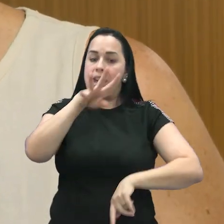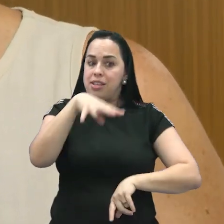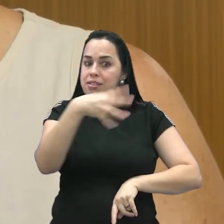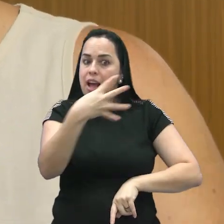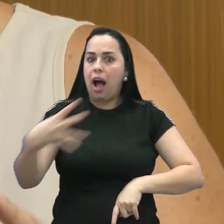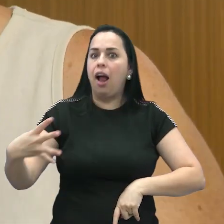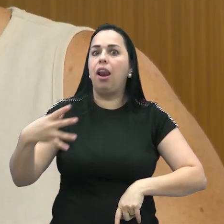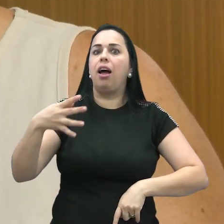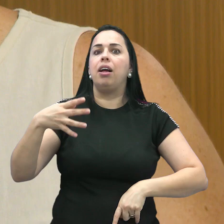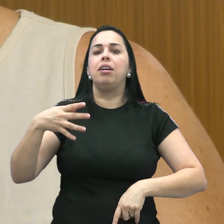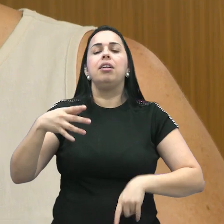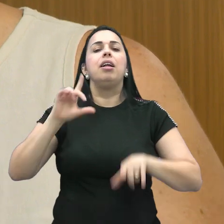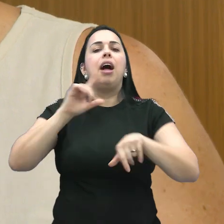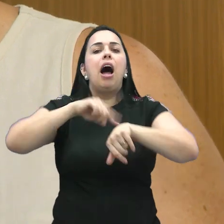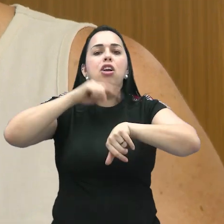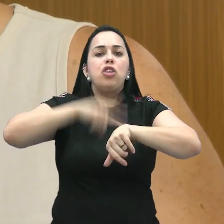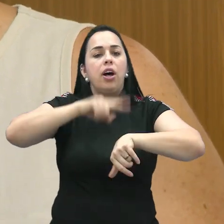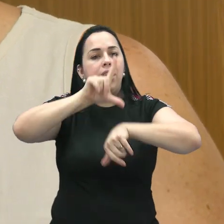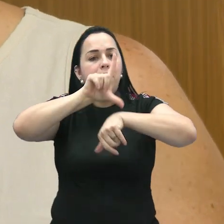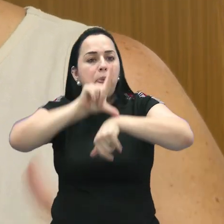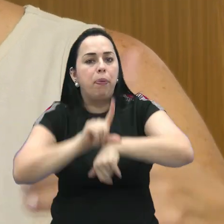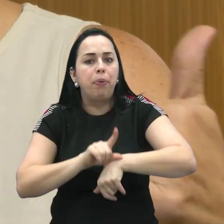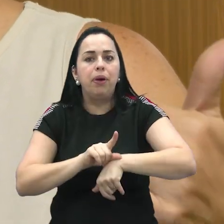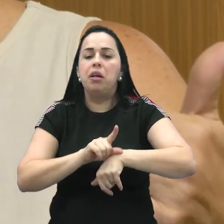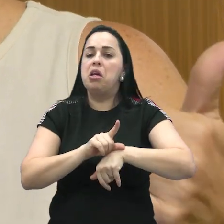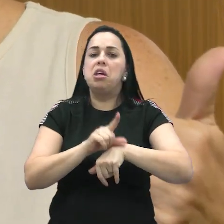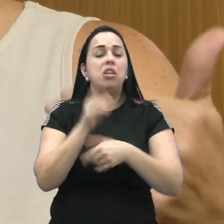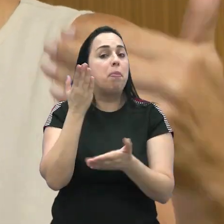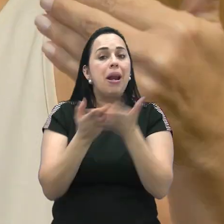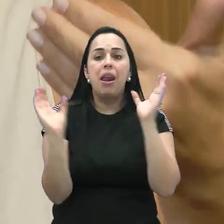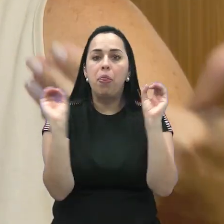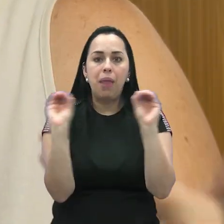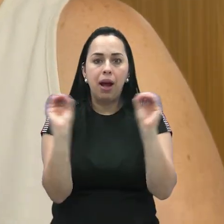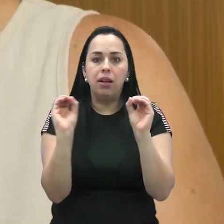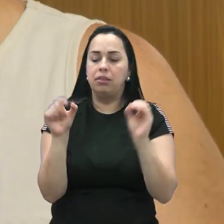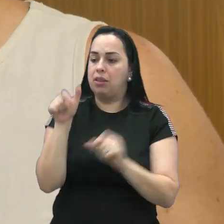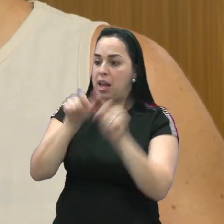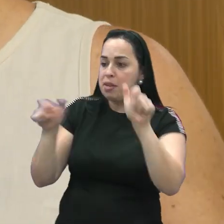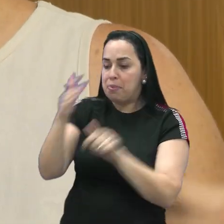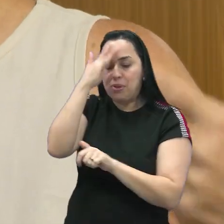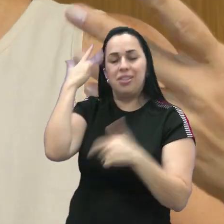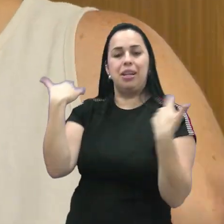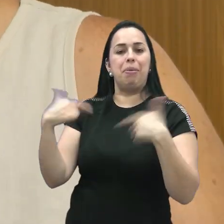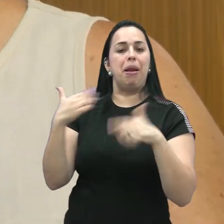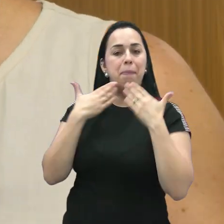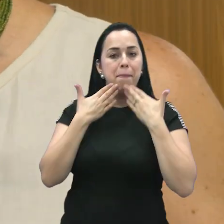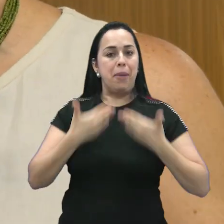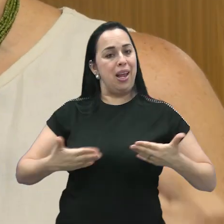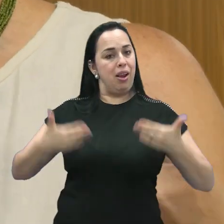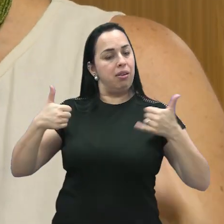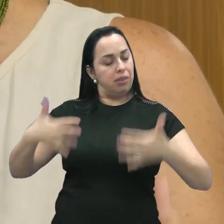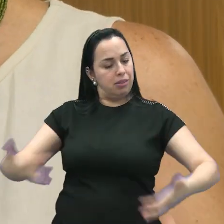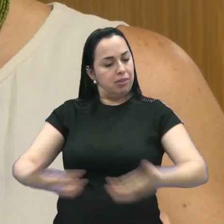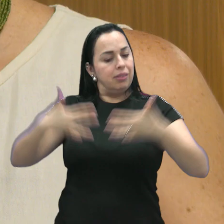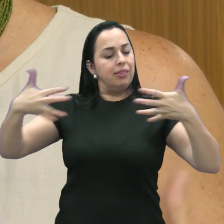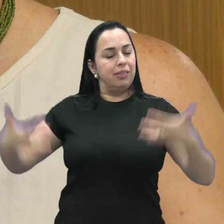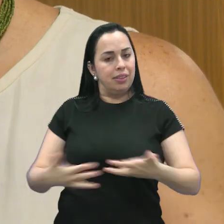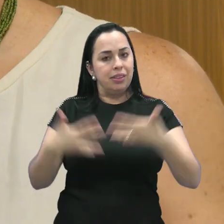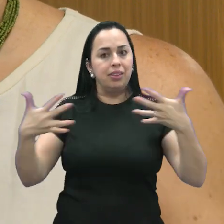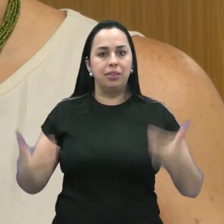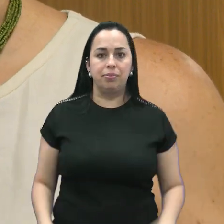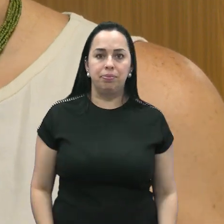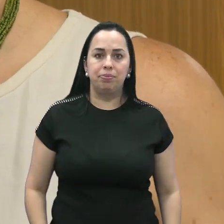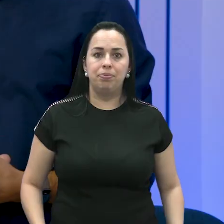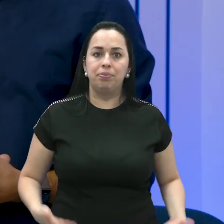redução de jornada que não saíram perdendo. O trabalhador trabalha melhor, mais motivado, então há